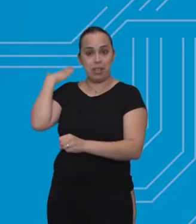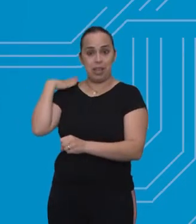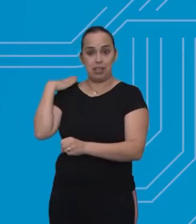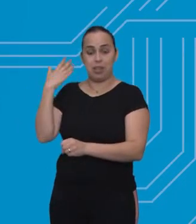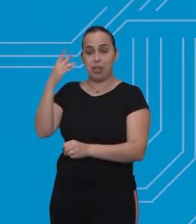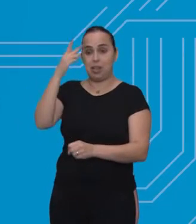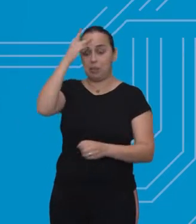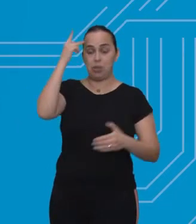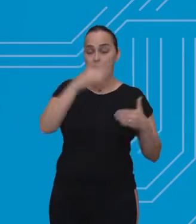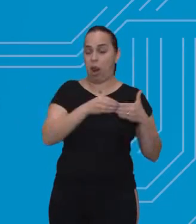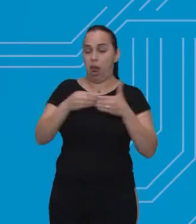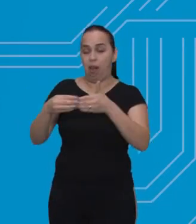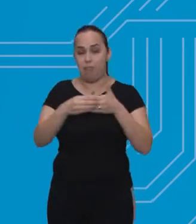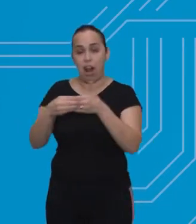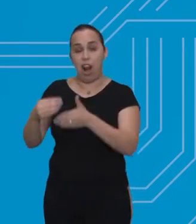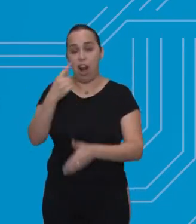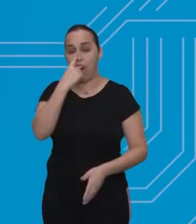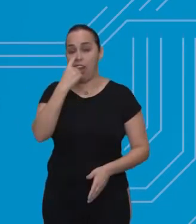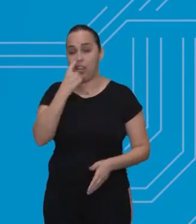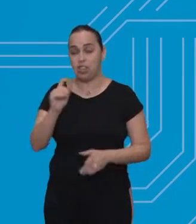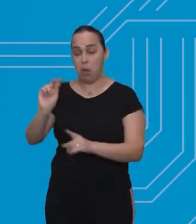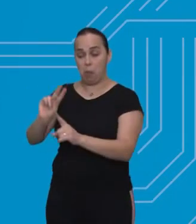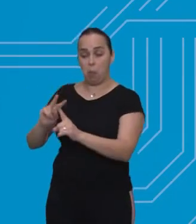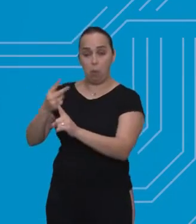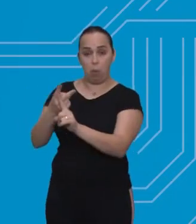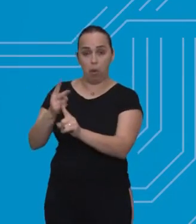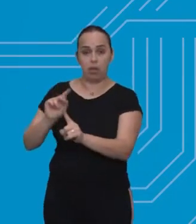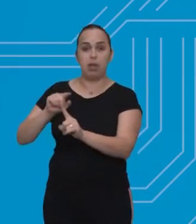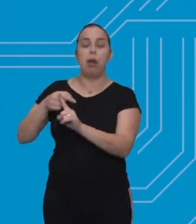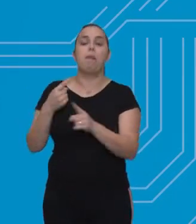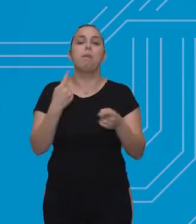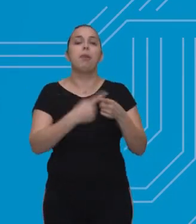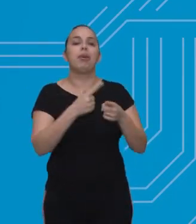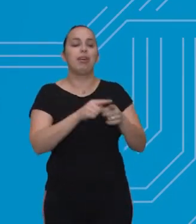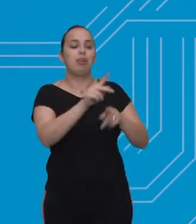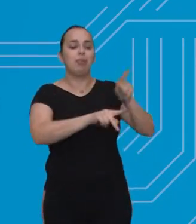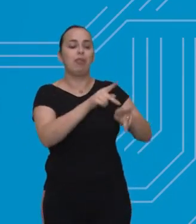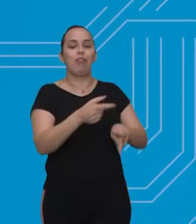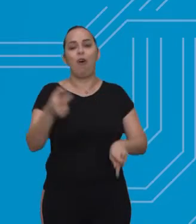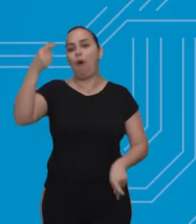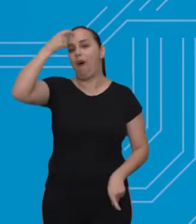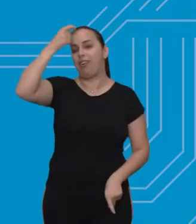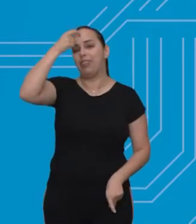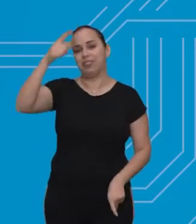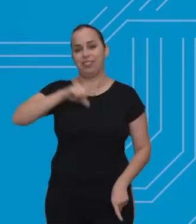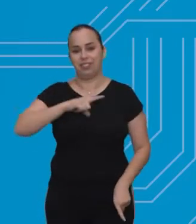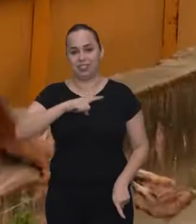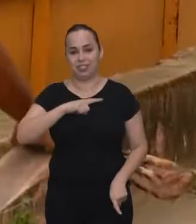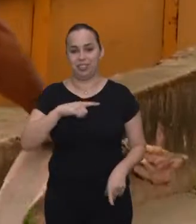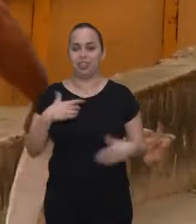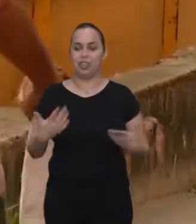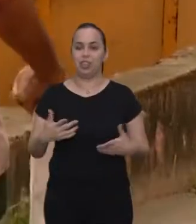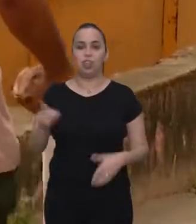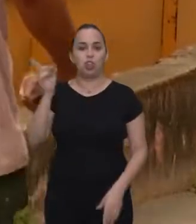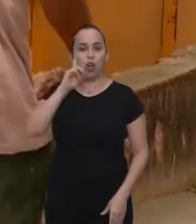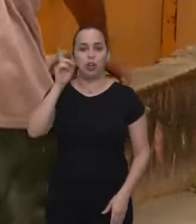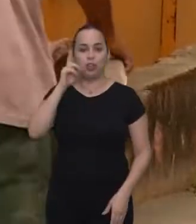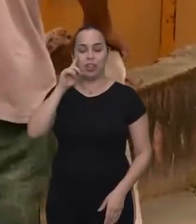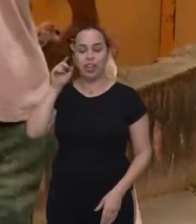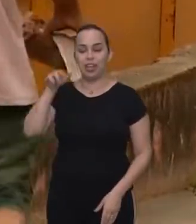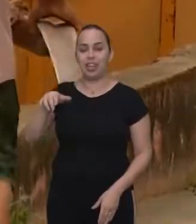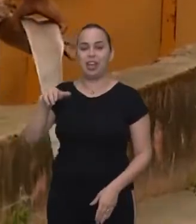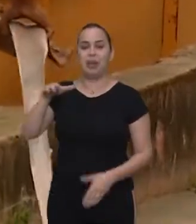esses locais tiveram uma alta no número de materiais recolhidos sinal de maior consciência da população durante